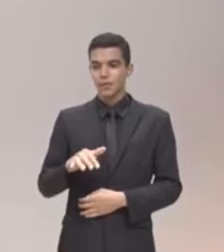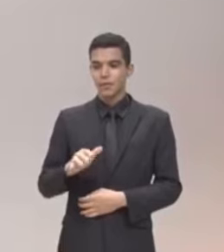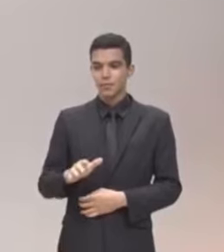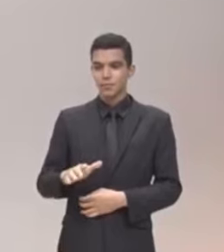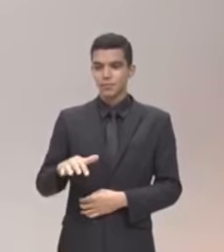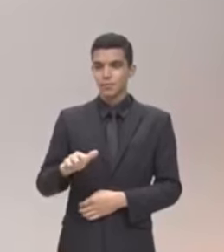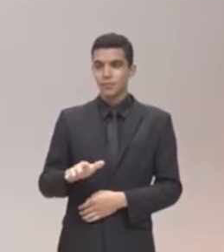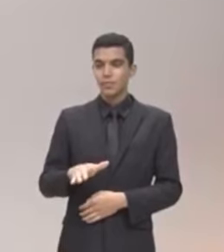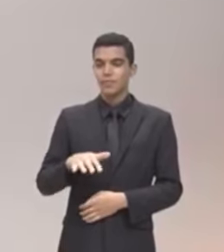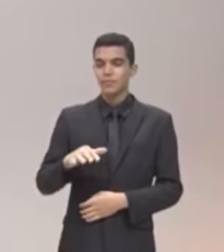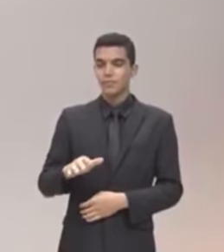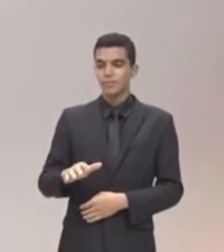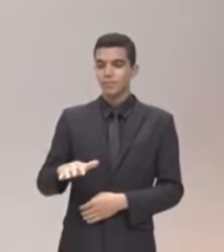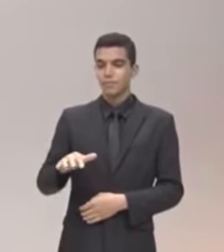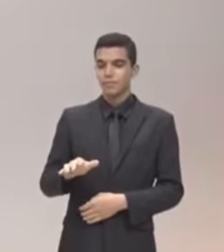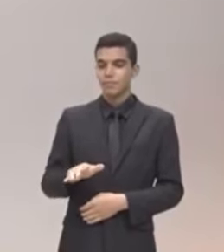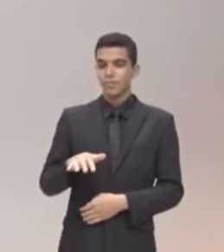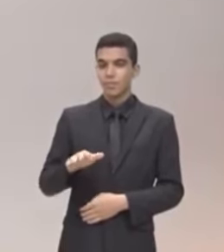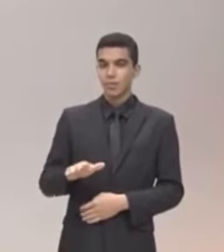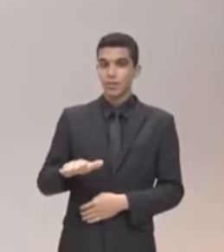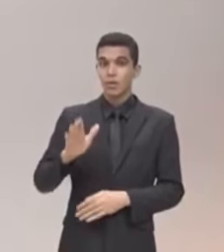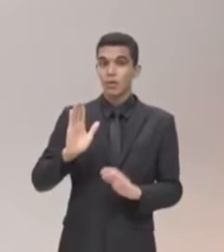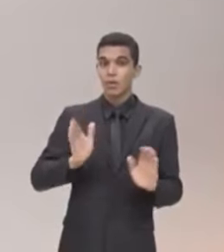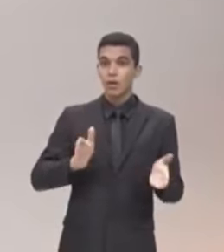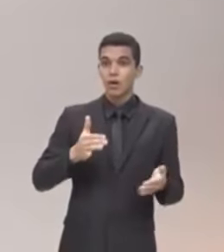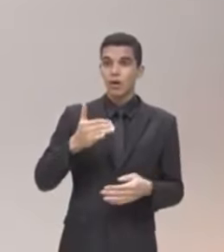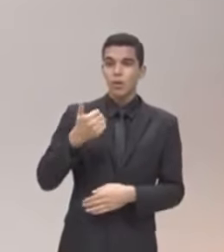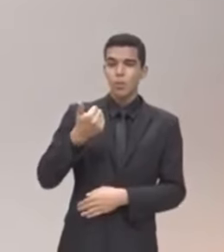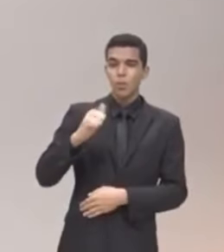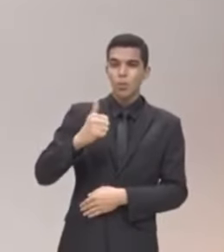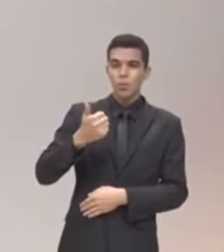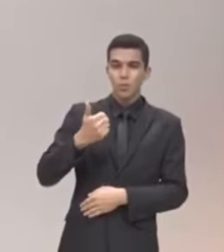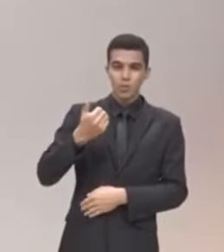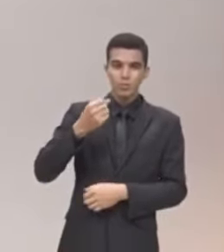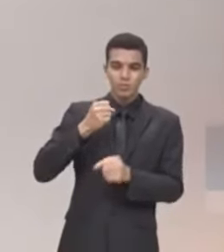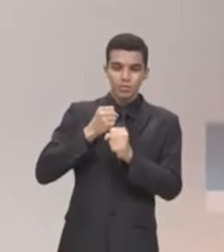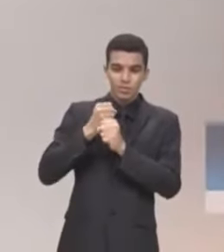12 anos vivendo a mesma história,